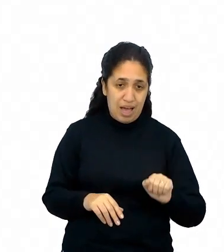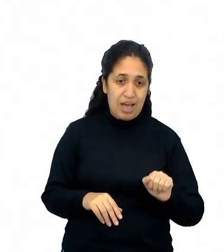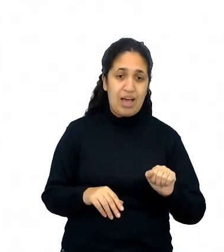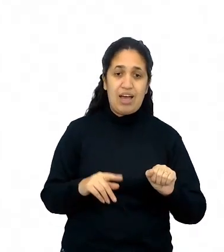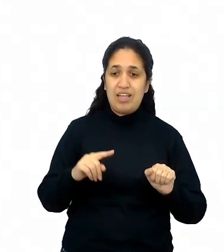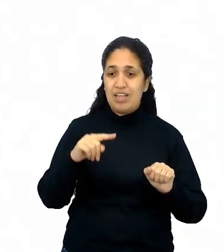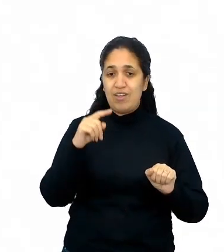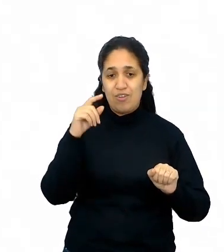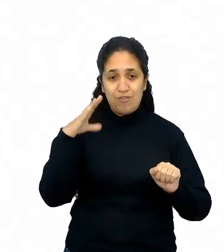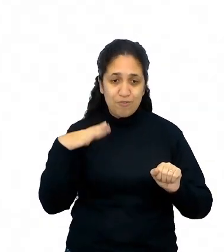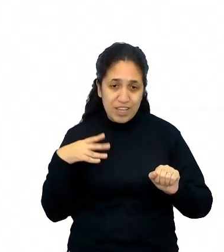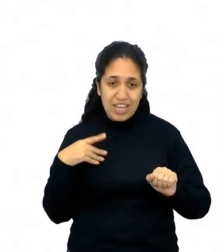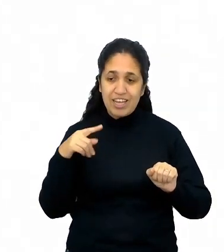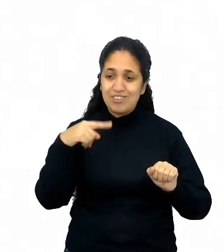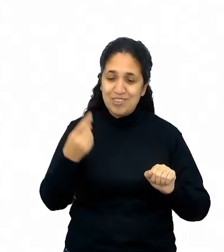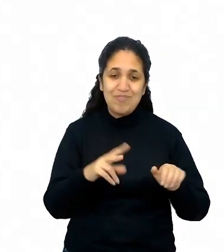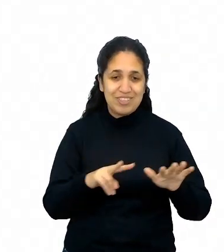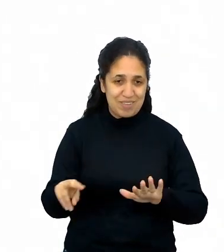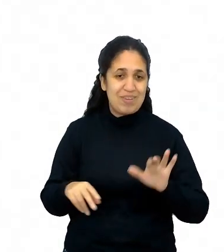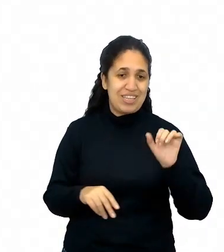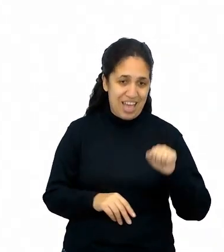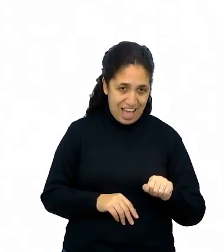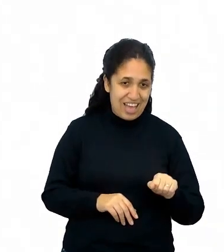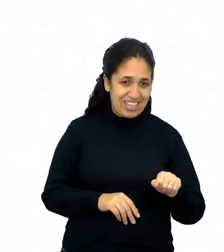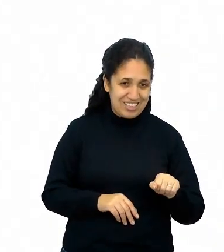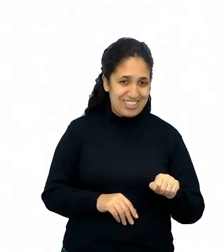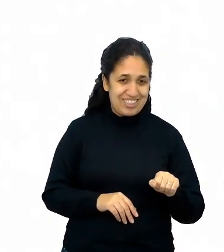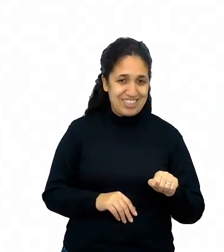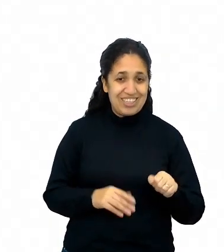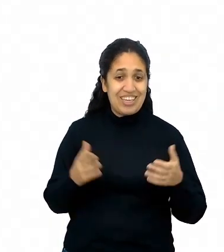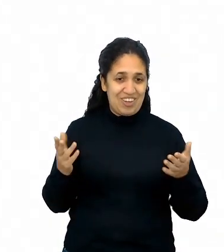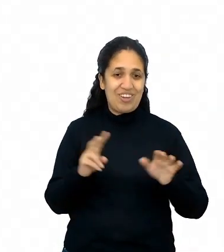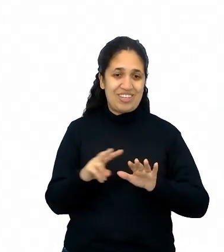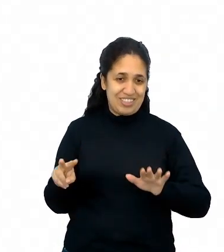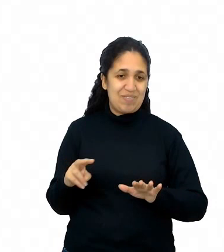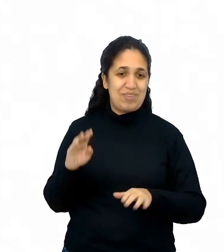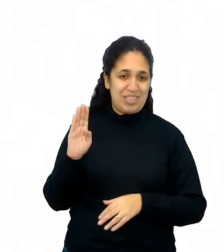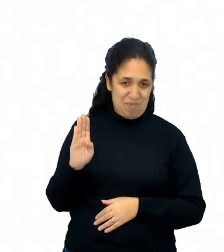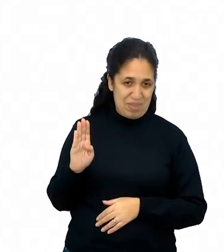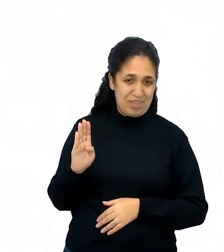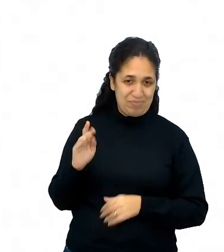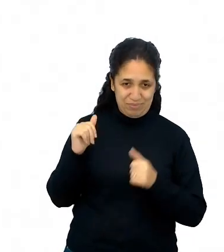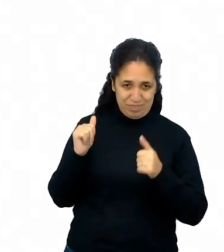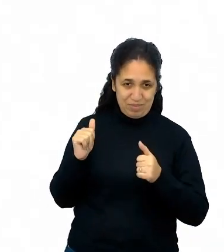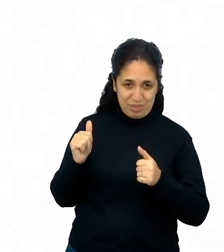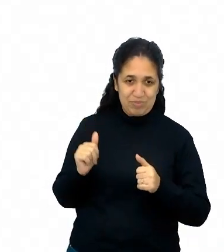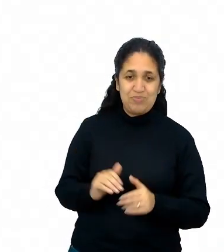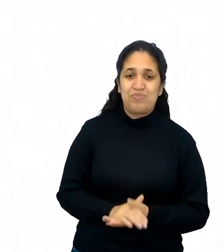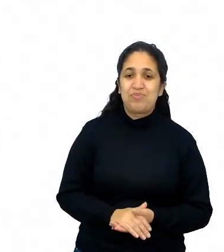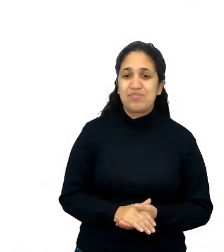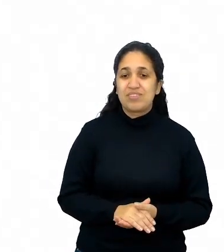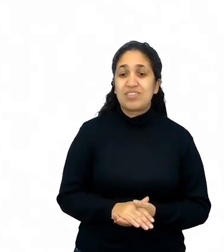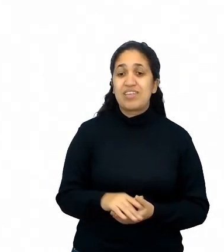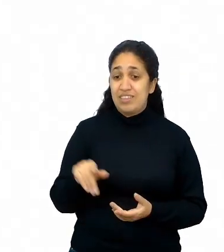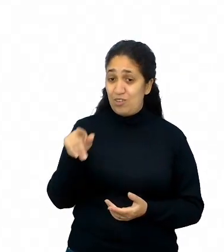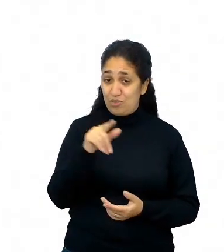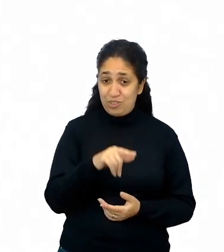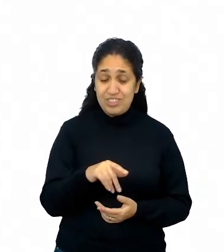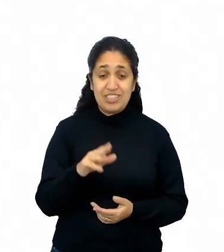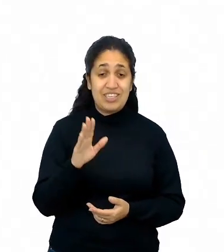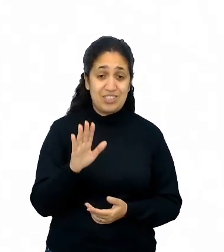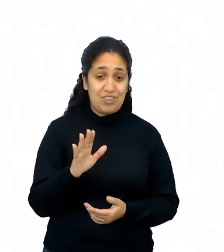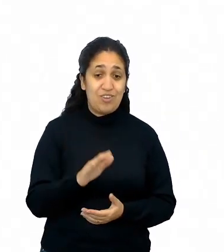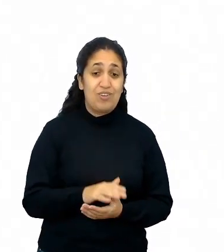teve feriado, voltou para a semana A. E agora nós estamos na semana B, tá bom, gente? Então, é bom vocês sempre